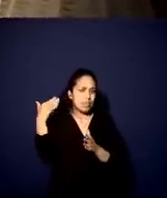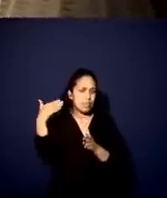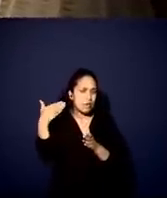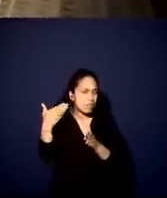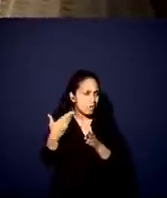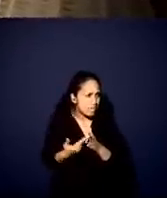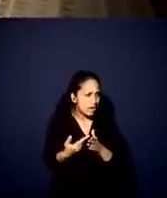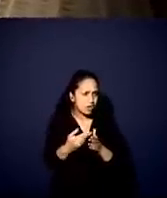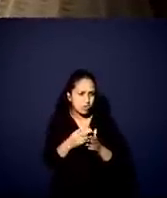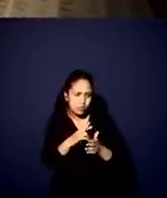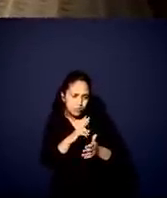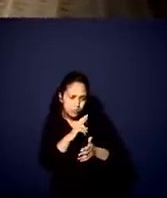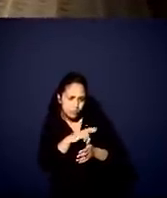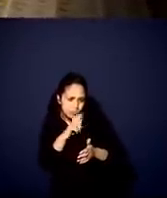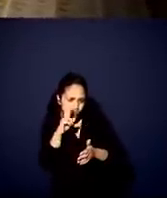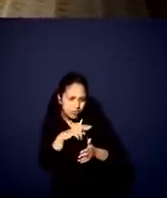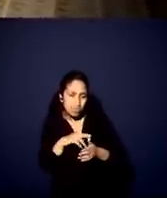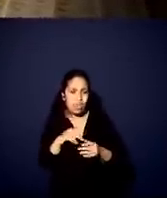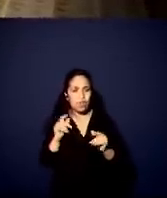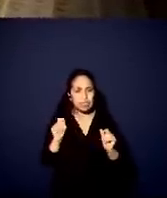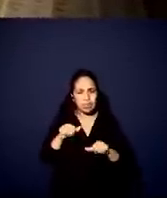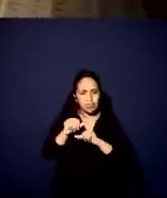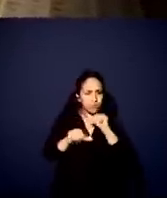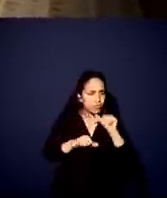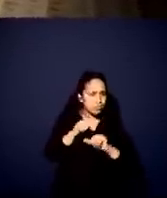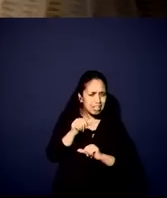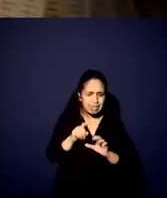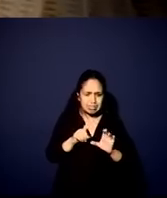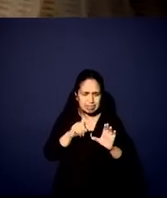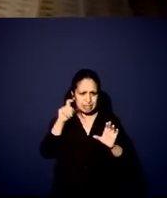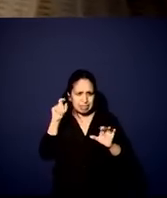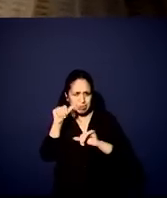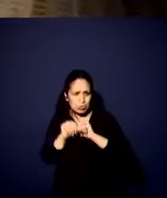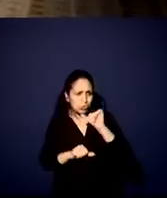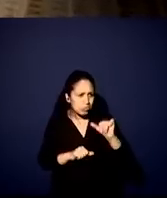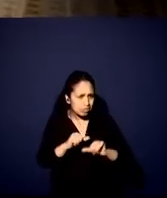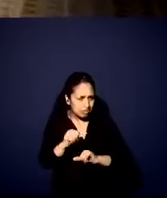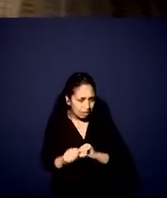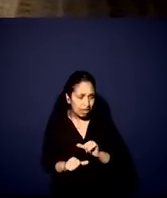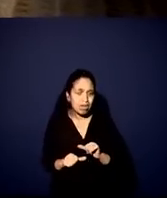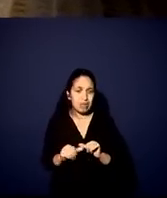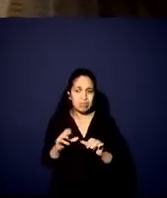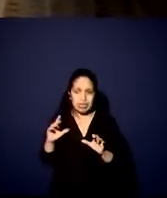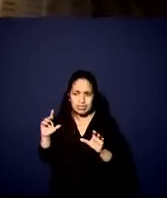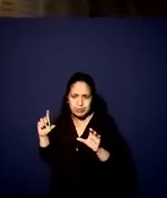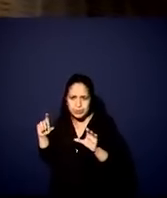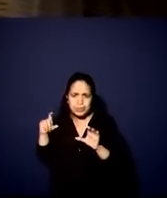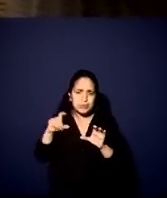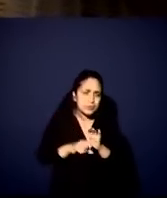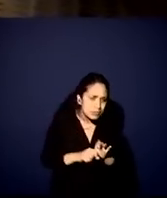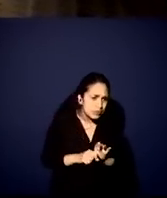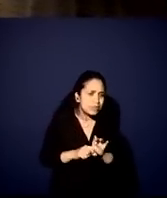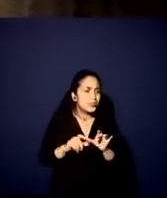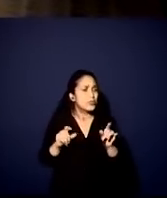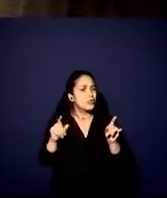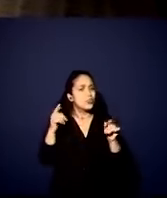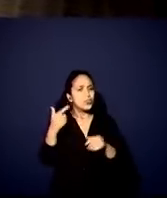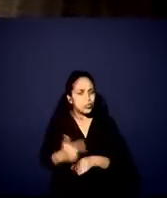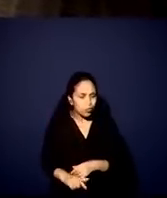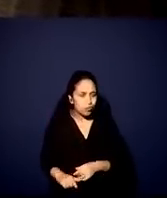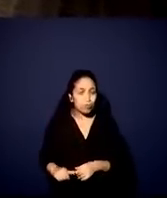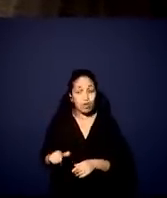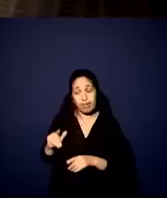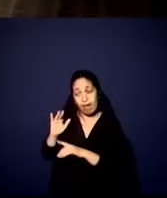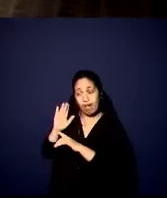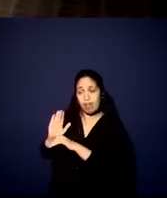história que eventualmente poderia mudar essa zancoragem eventualmente e rancorar e isso facilitaria o